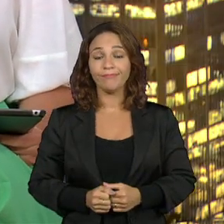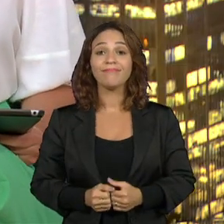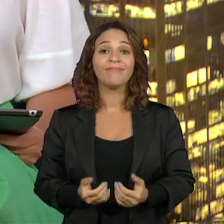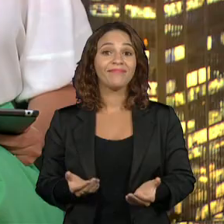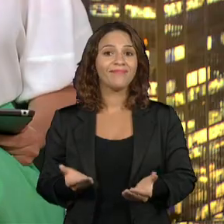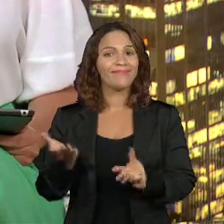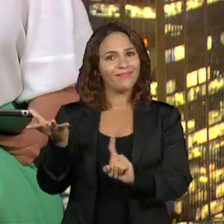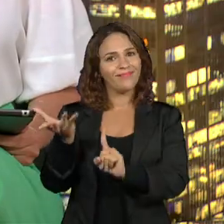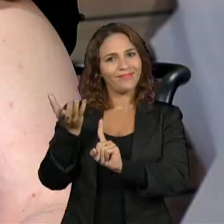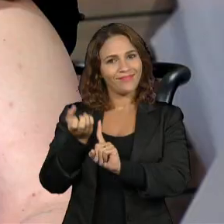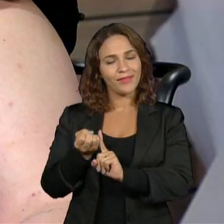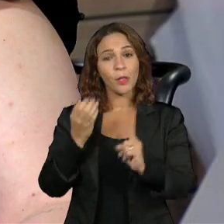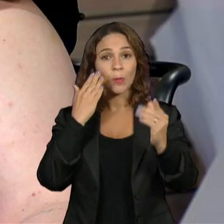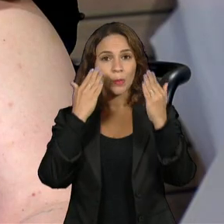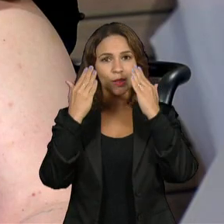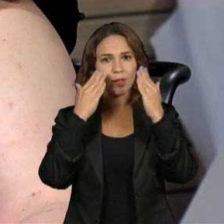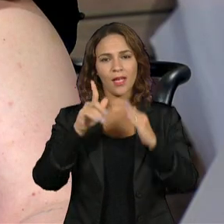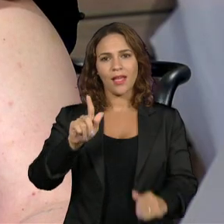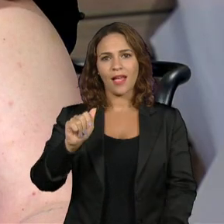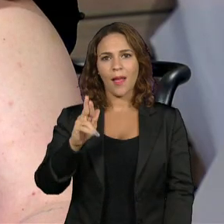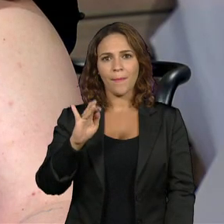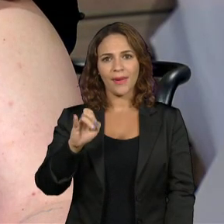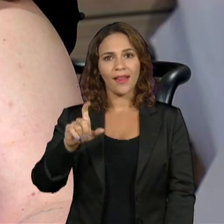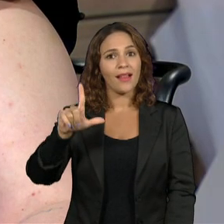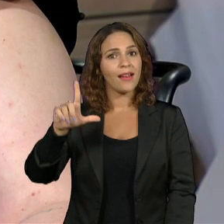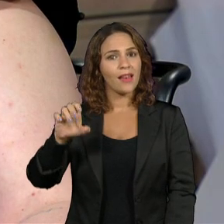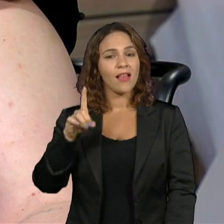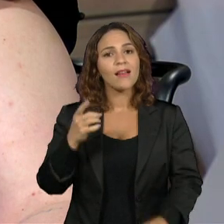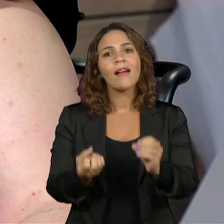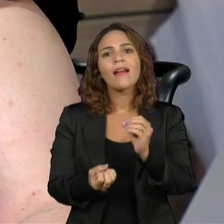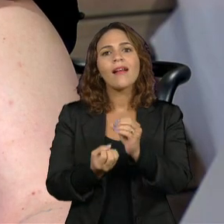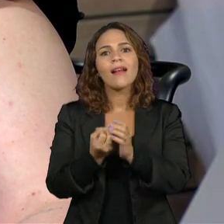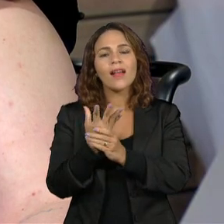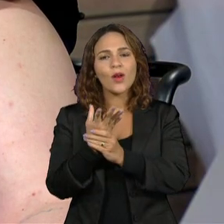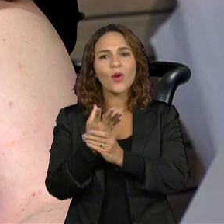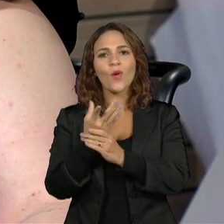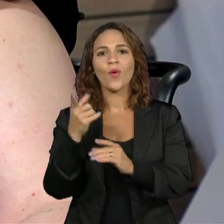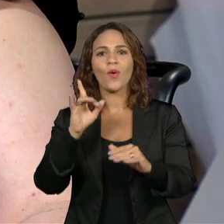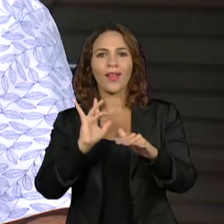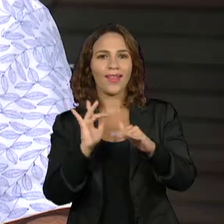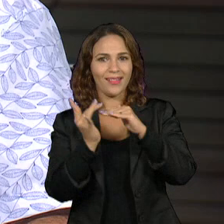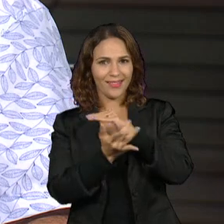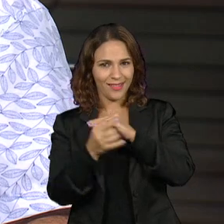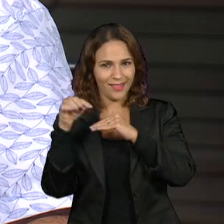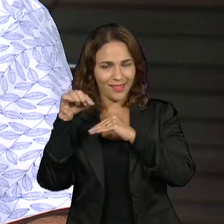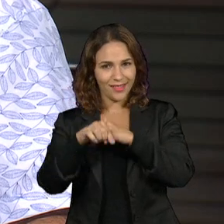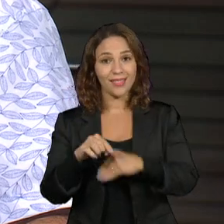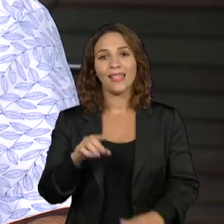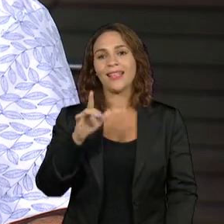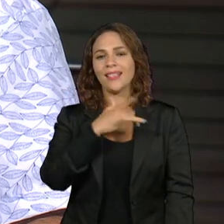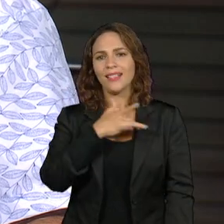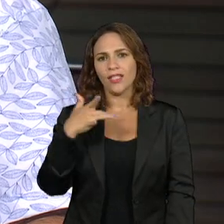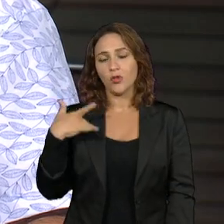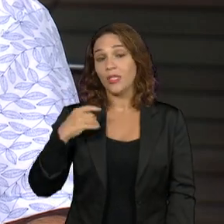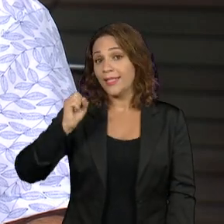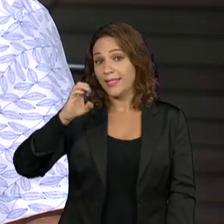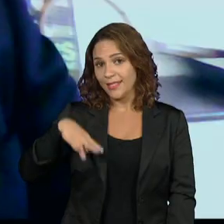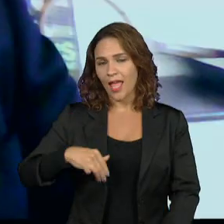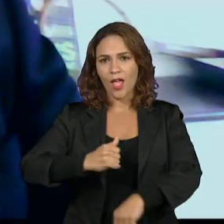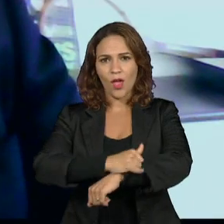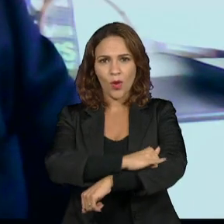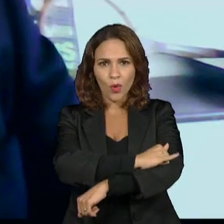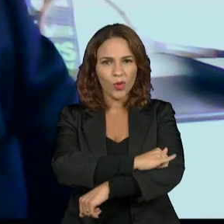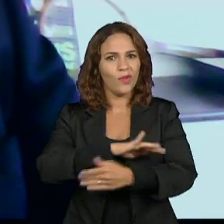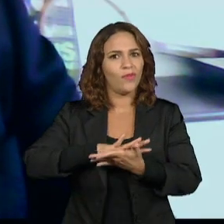a psicóloga Gabriele Menezes, criadora do Saúde Sem Gordofobia, o nutricionista Eric Cusiol e o psiquiatra